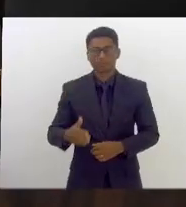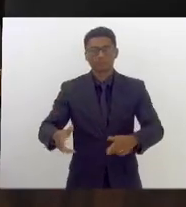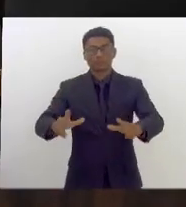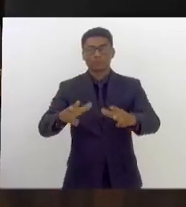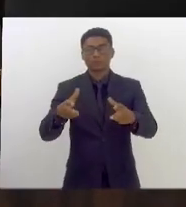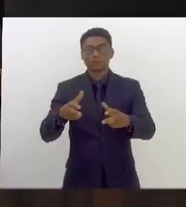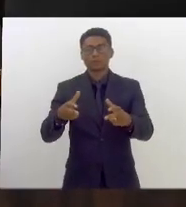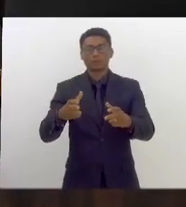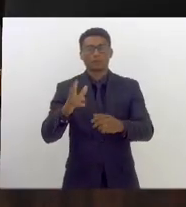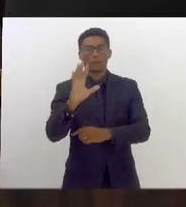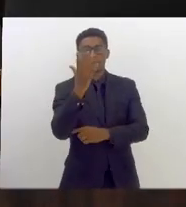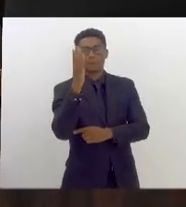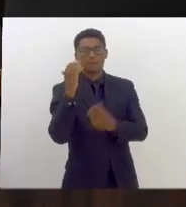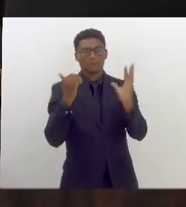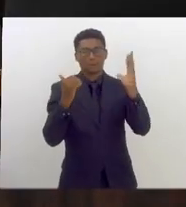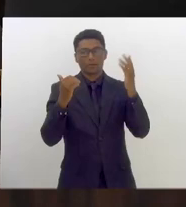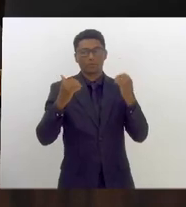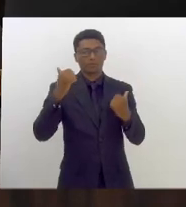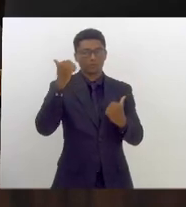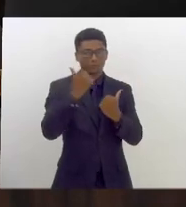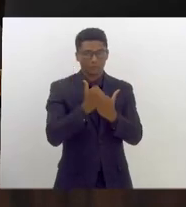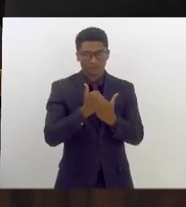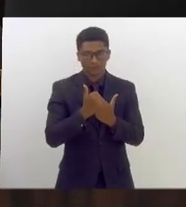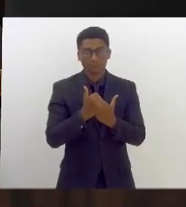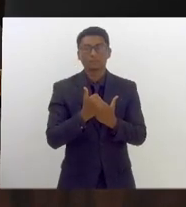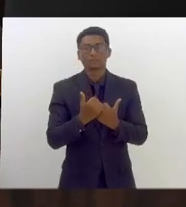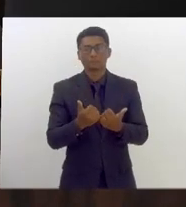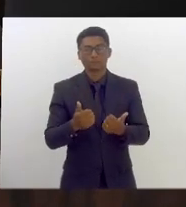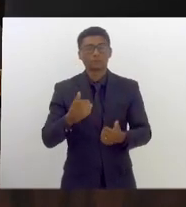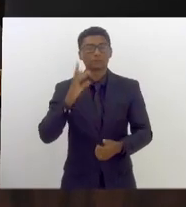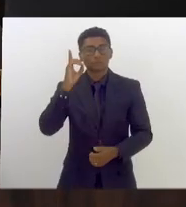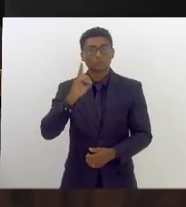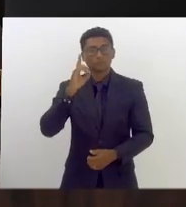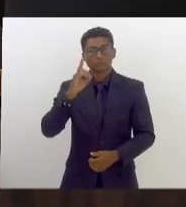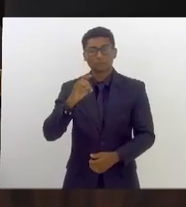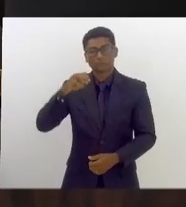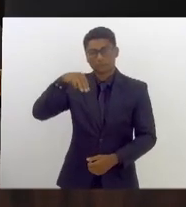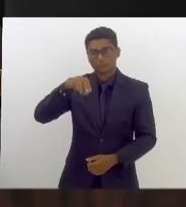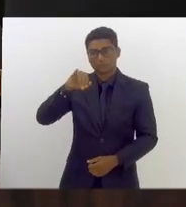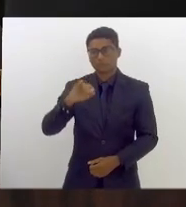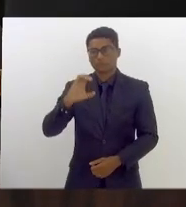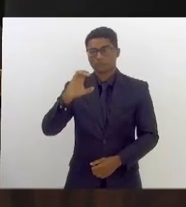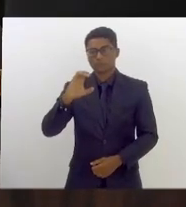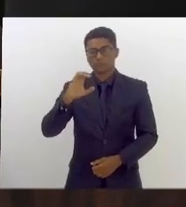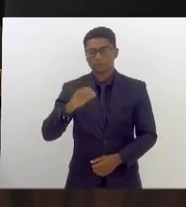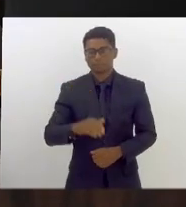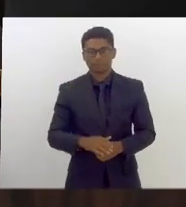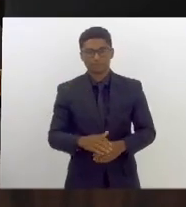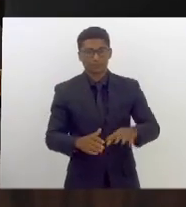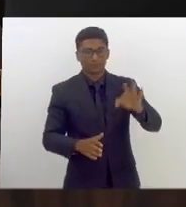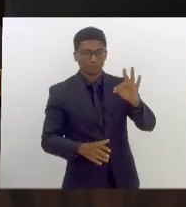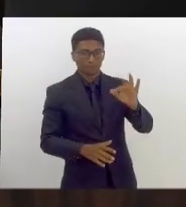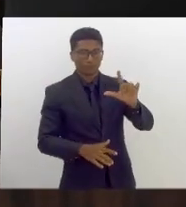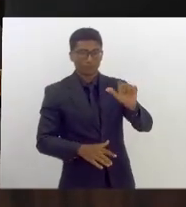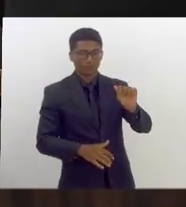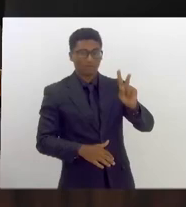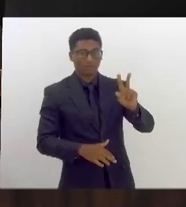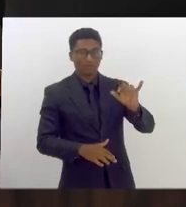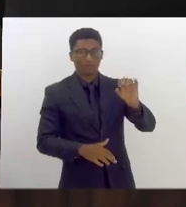de Defesa do Meio Ambiente, deputado Carlos Mink. Deputado Flávio Serafini.